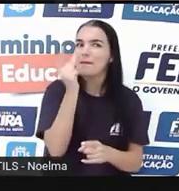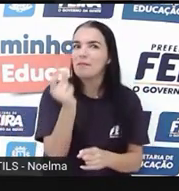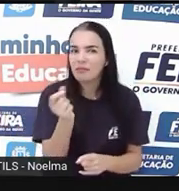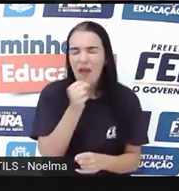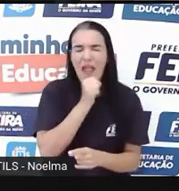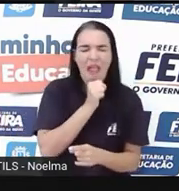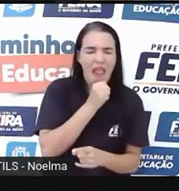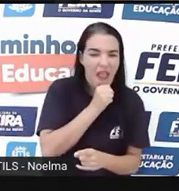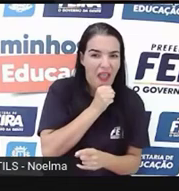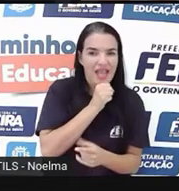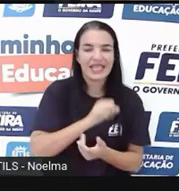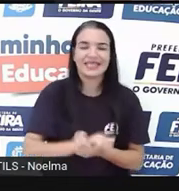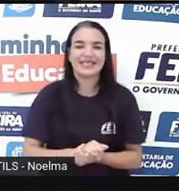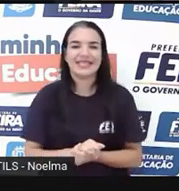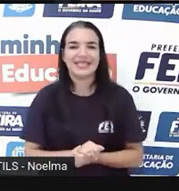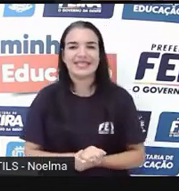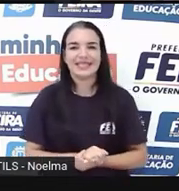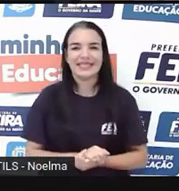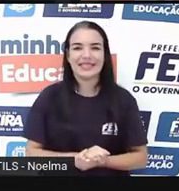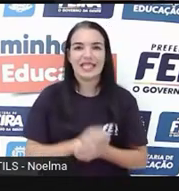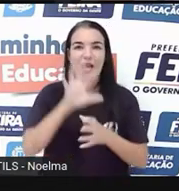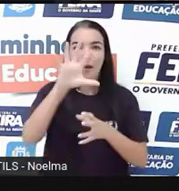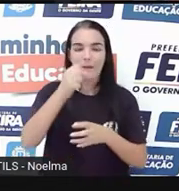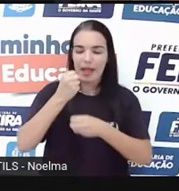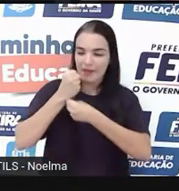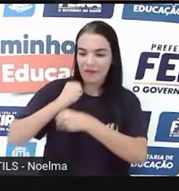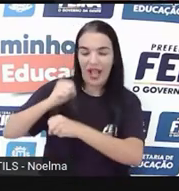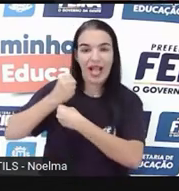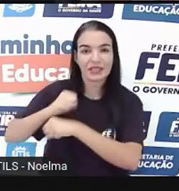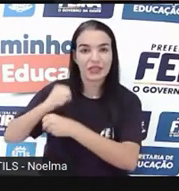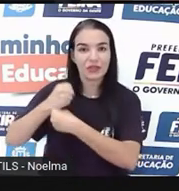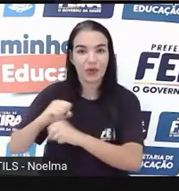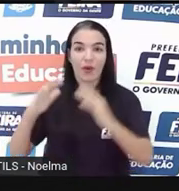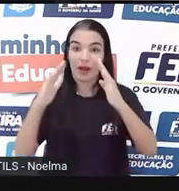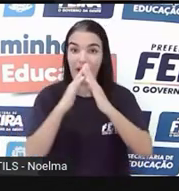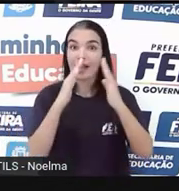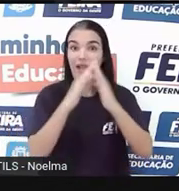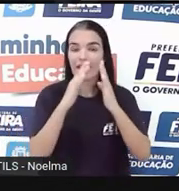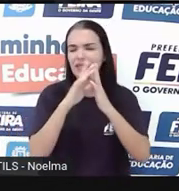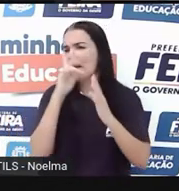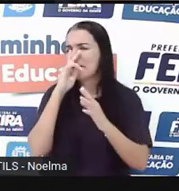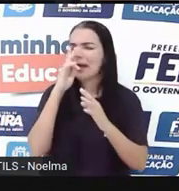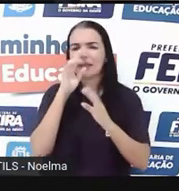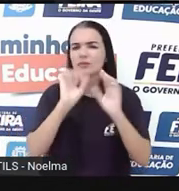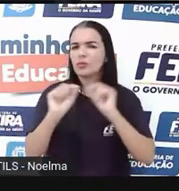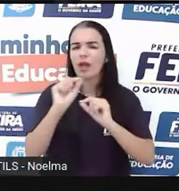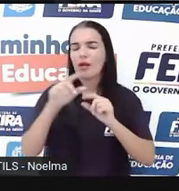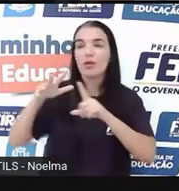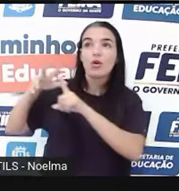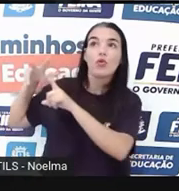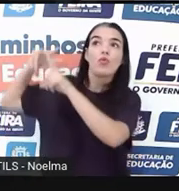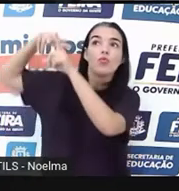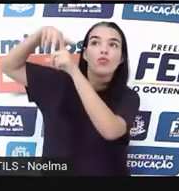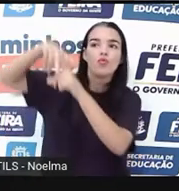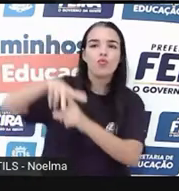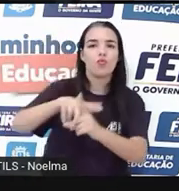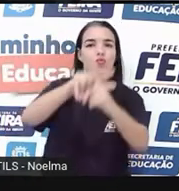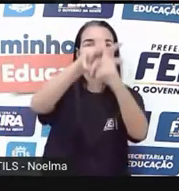velha. Pega uma vassoura, broom, em casa e simula o voo de uma